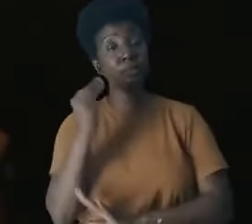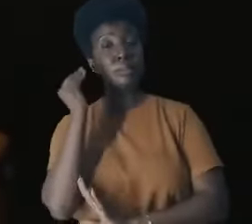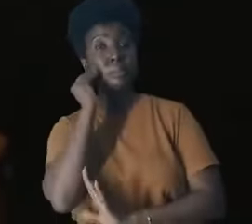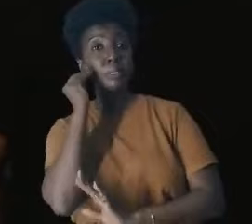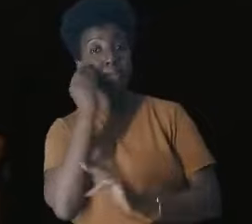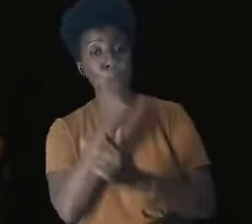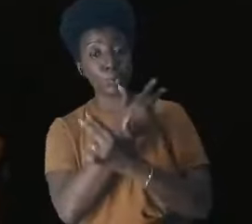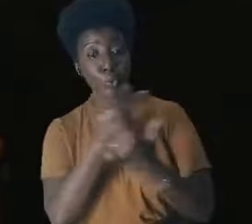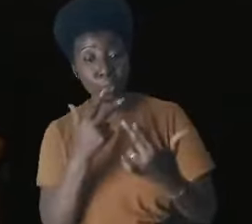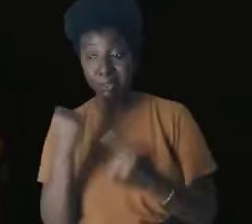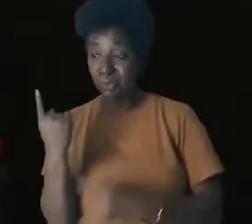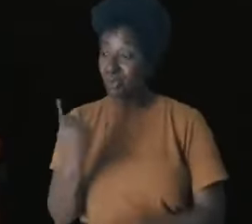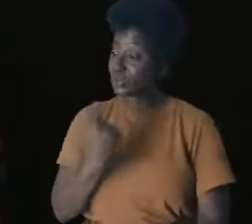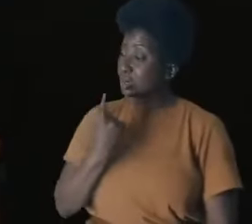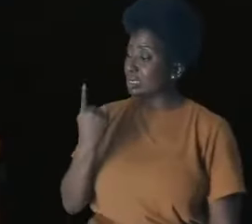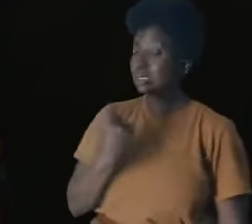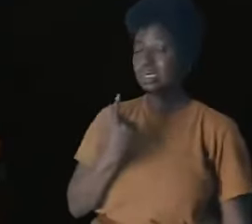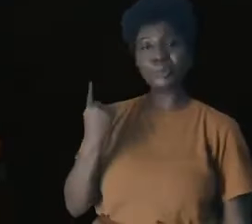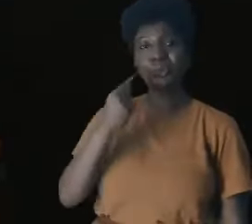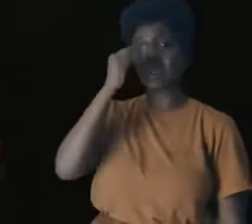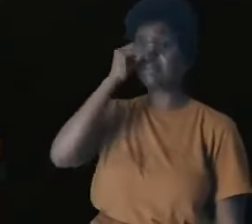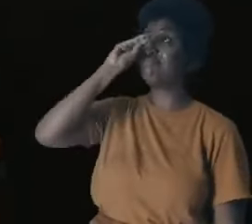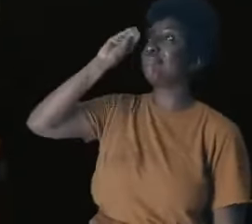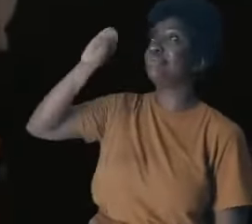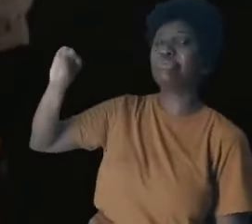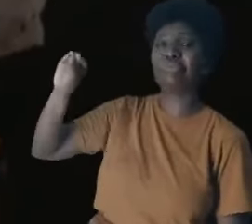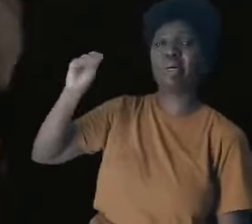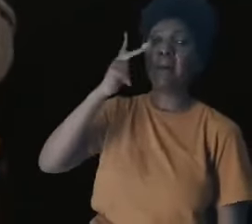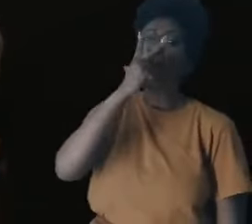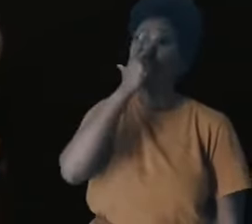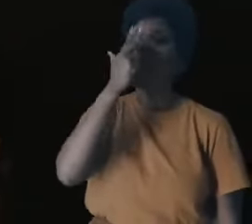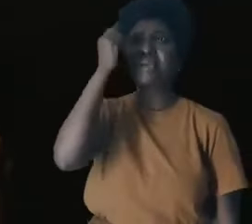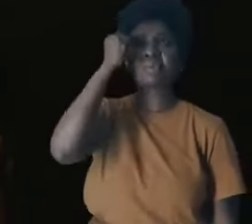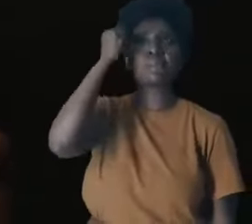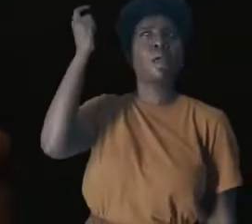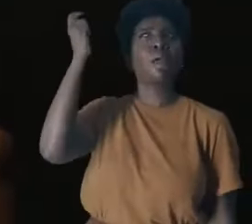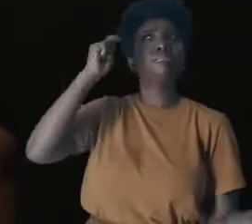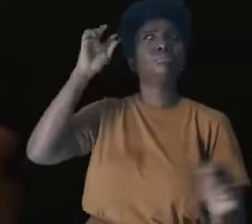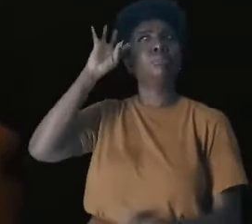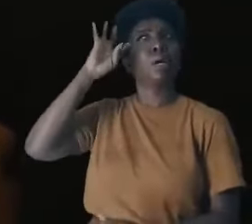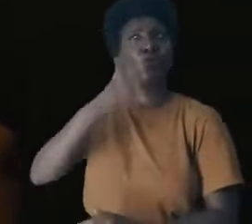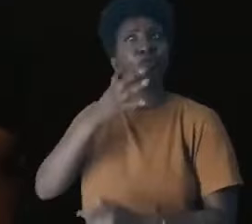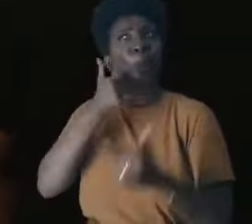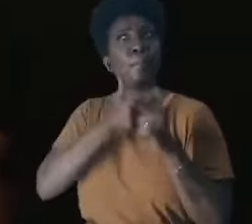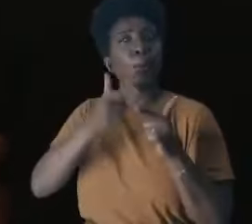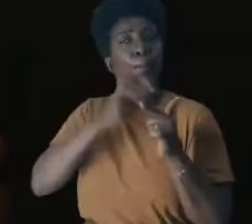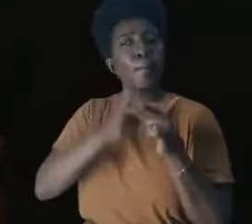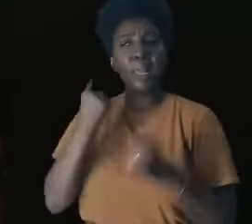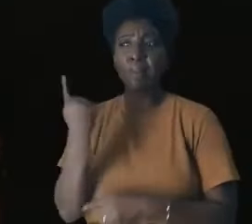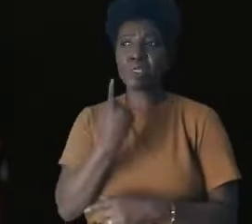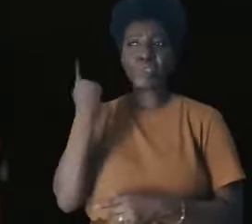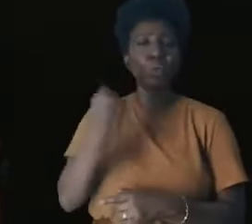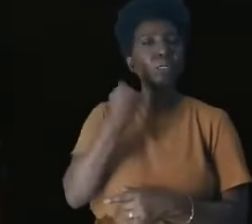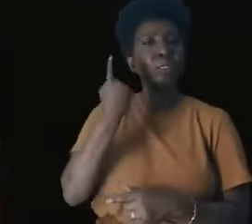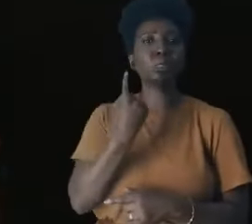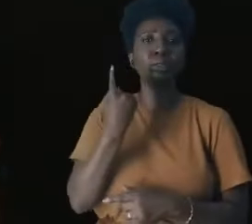sem Deus, que como que num ímpeto de resolver os nossos problemas, fugindo